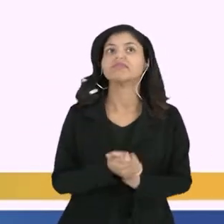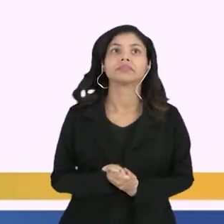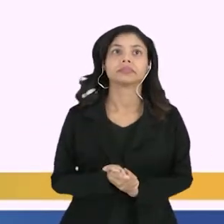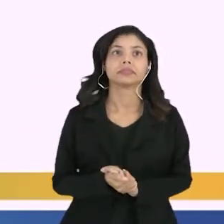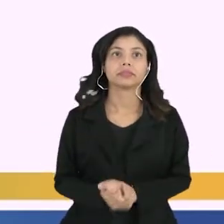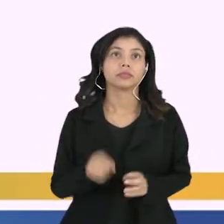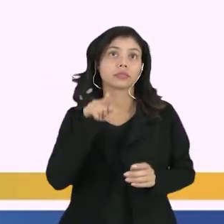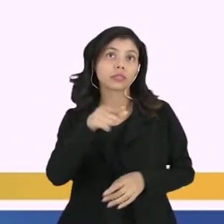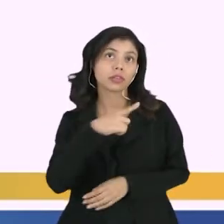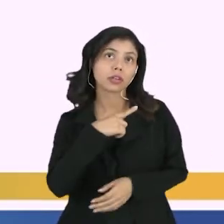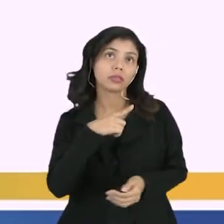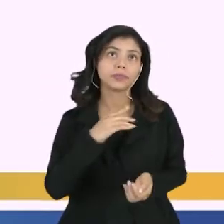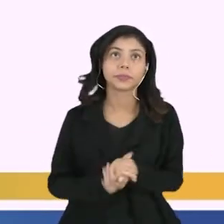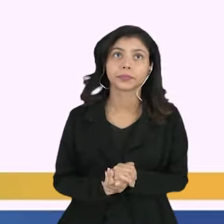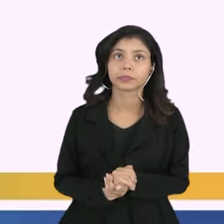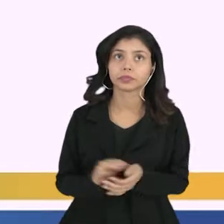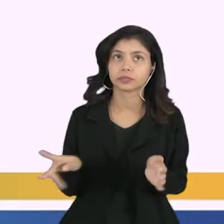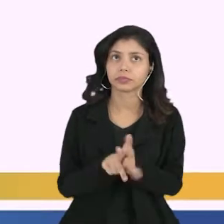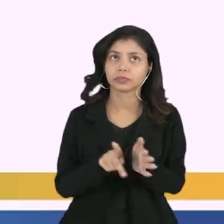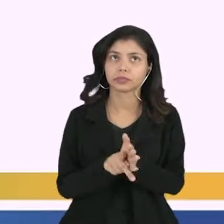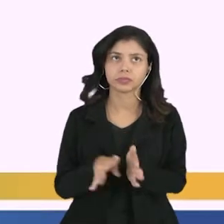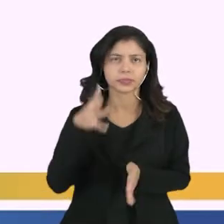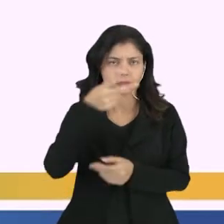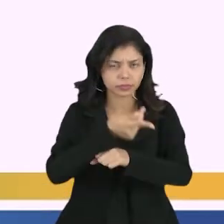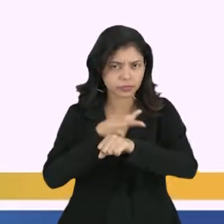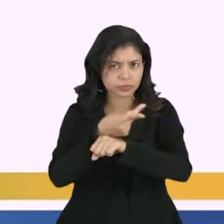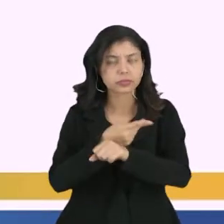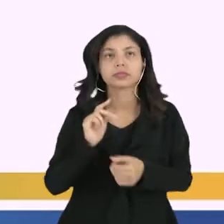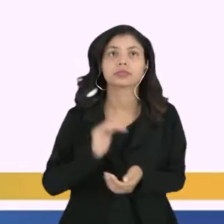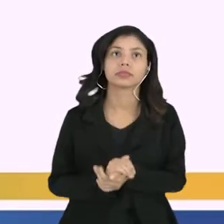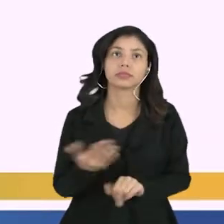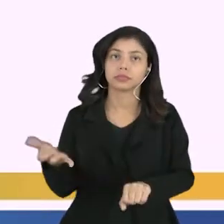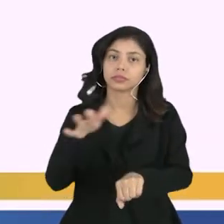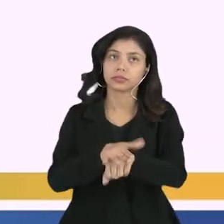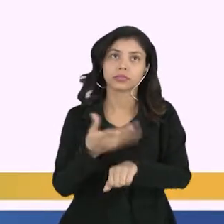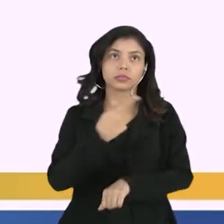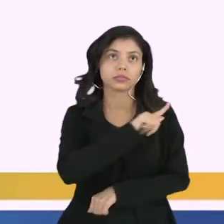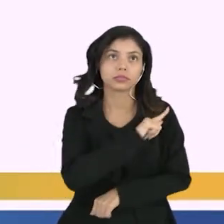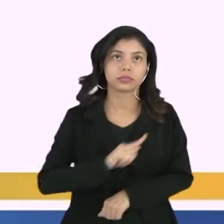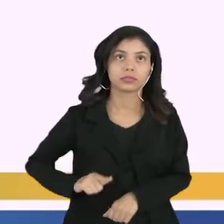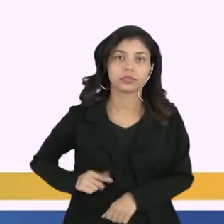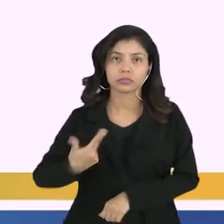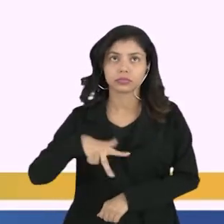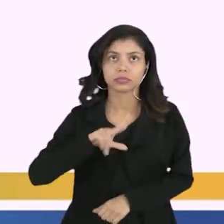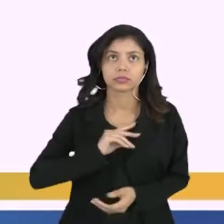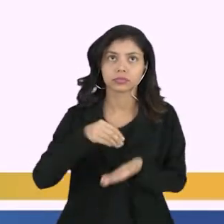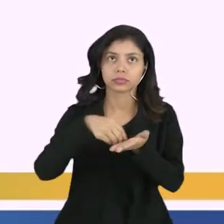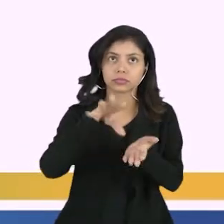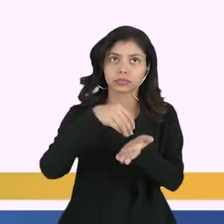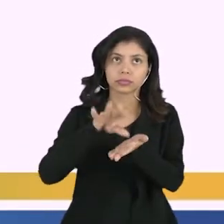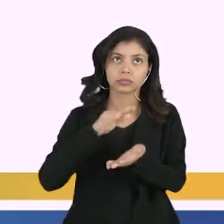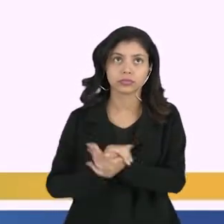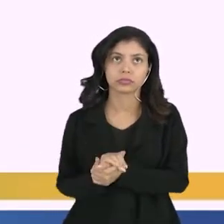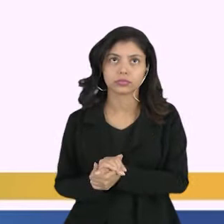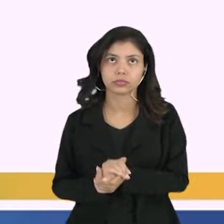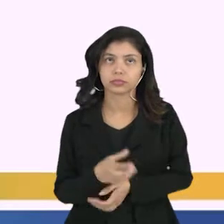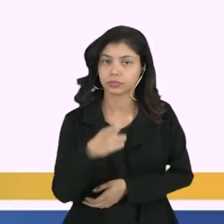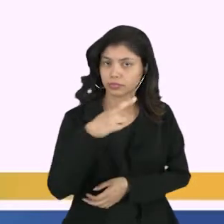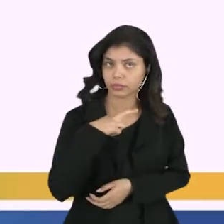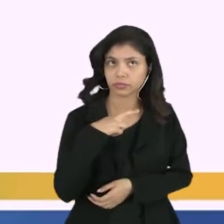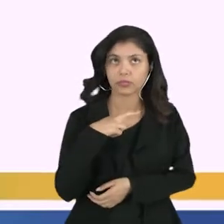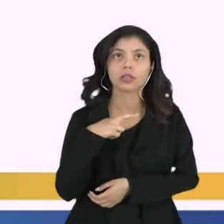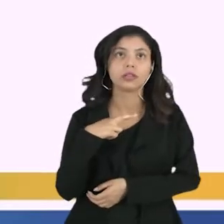não dispor de recursos suficientes para investir na colonização, o governo português transferiu,